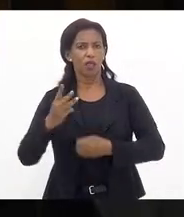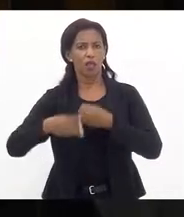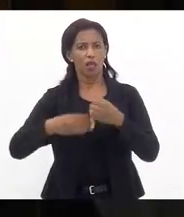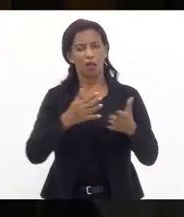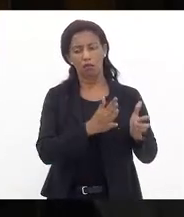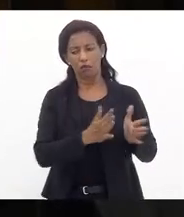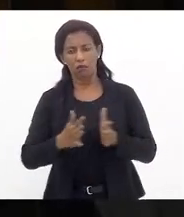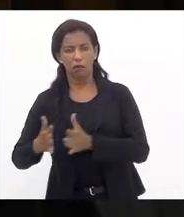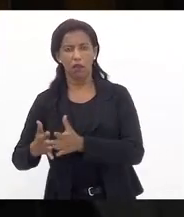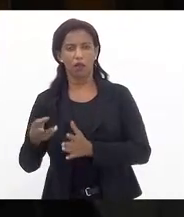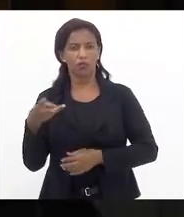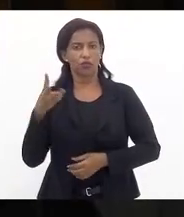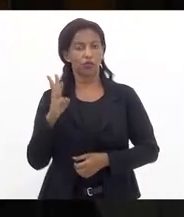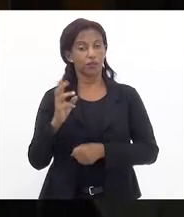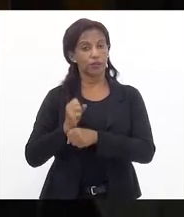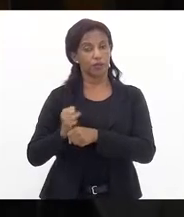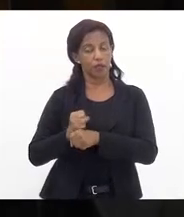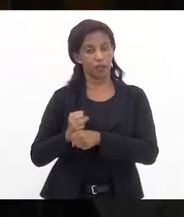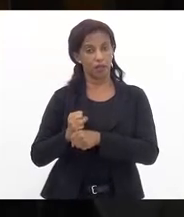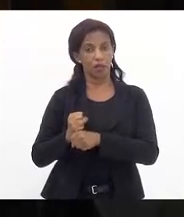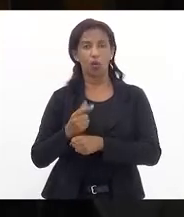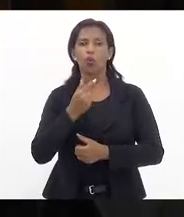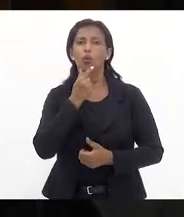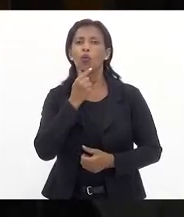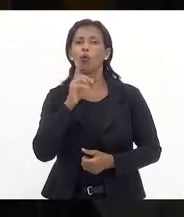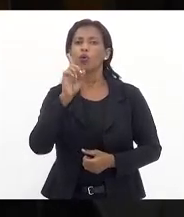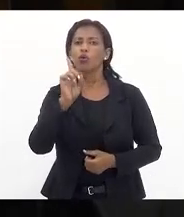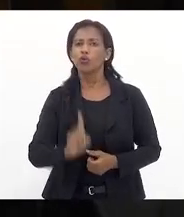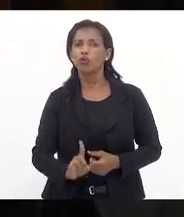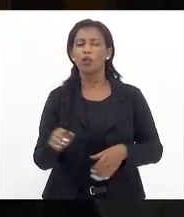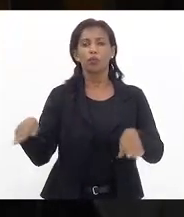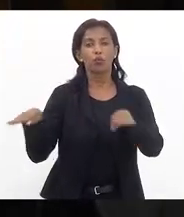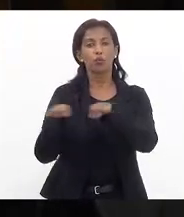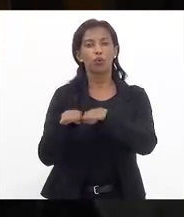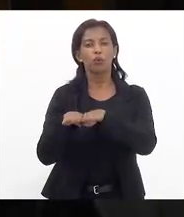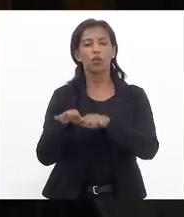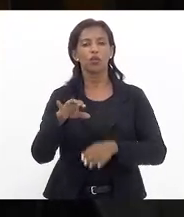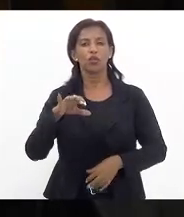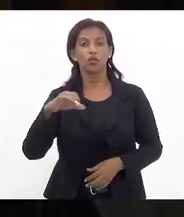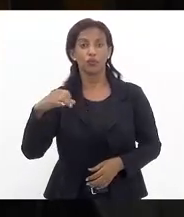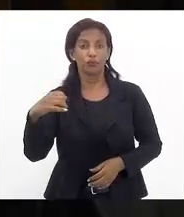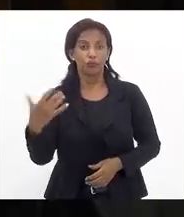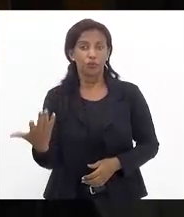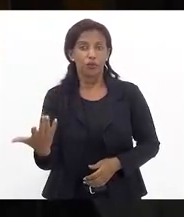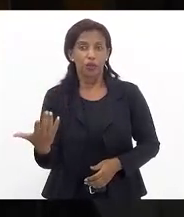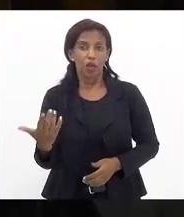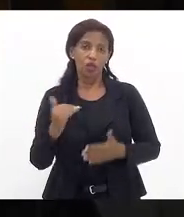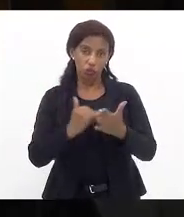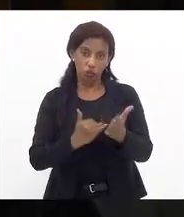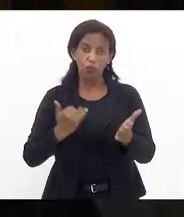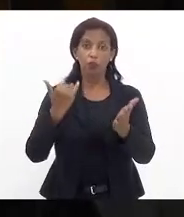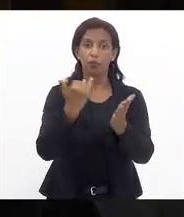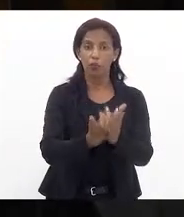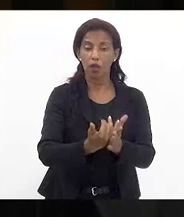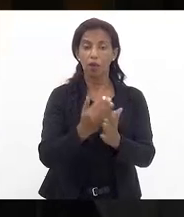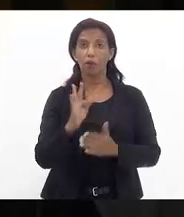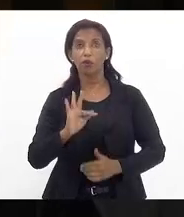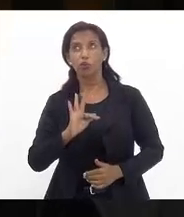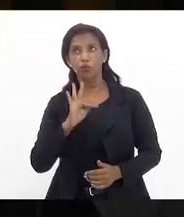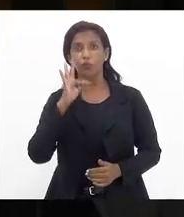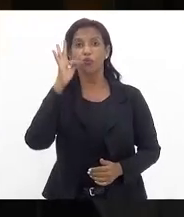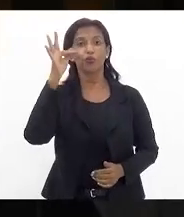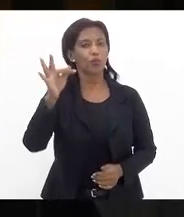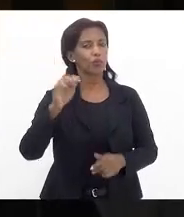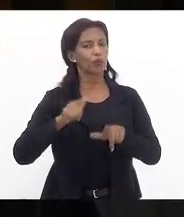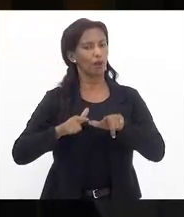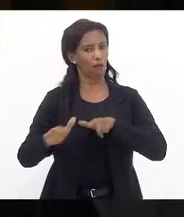período de 3 anos, o servidor faz direito a um triênio no limite de 9. A gente pode acrescentar para os futuros